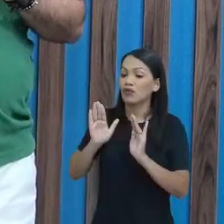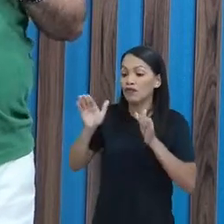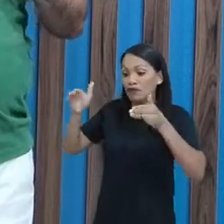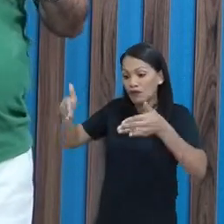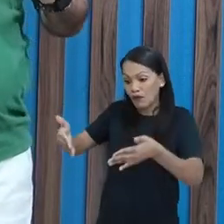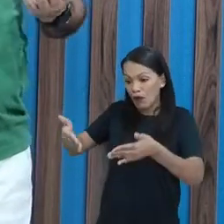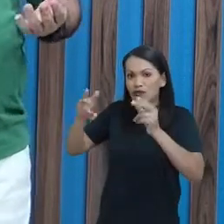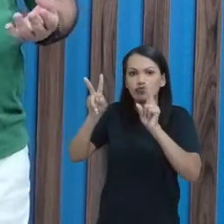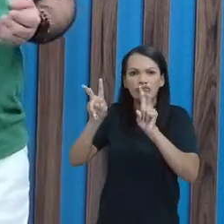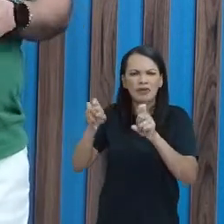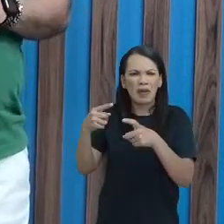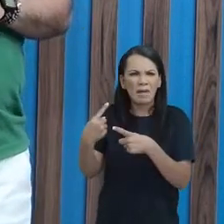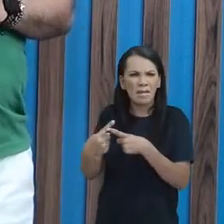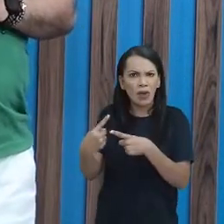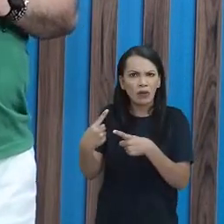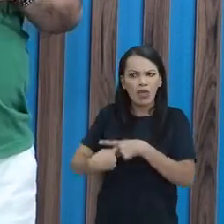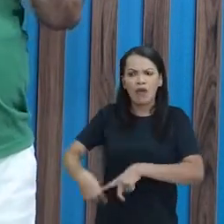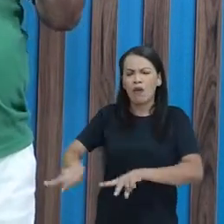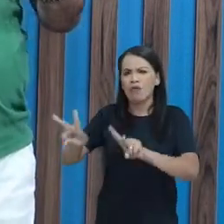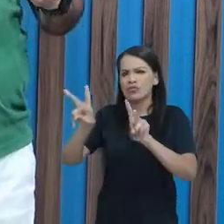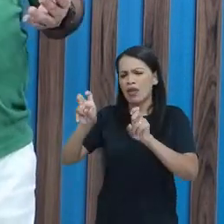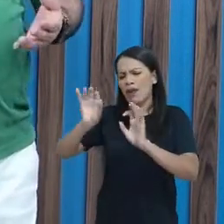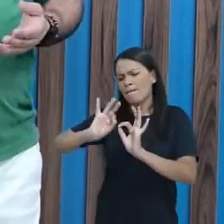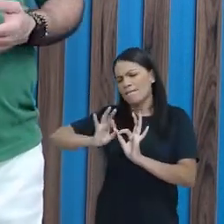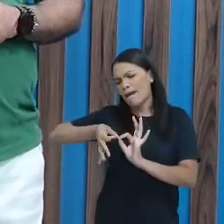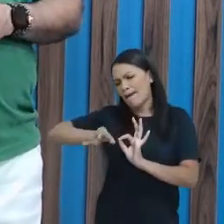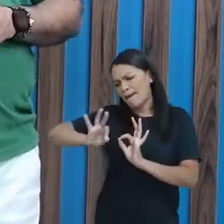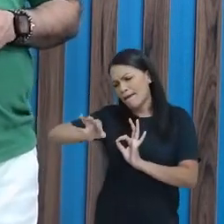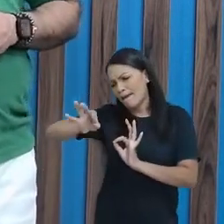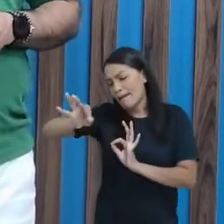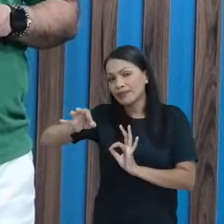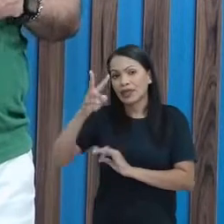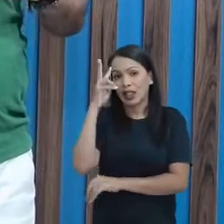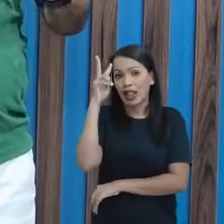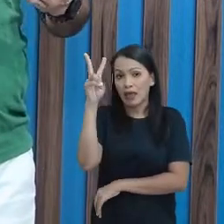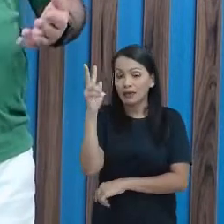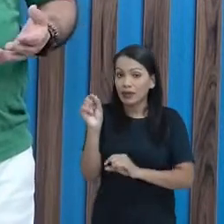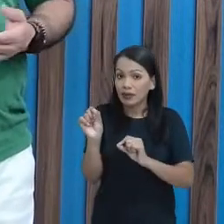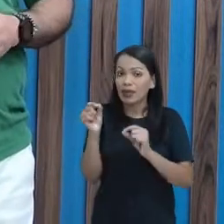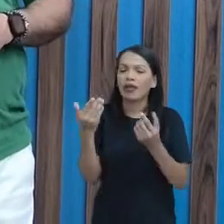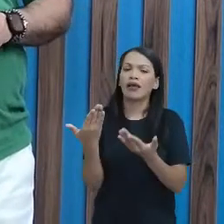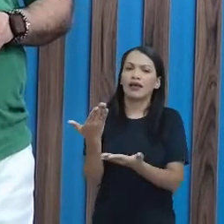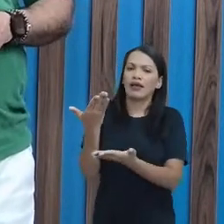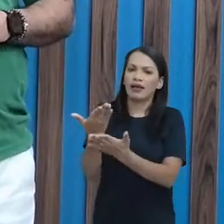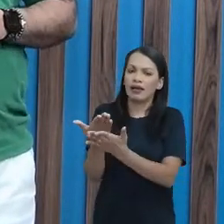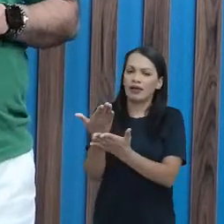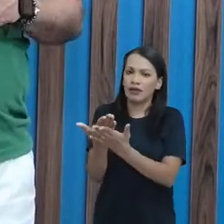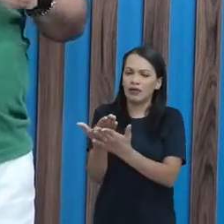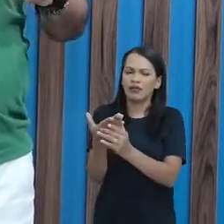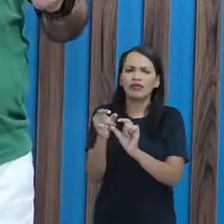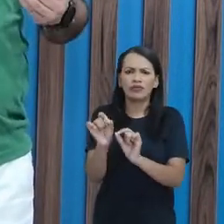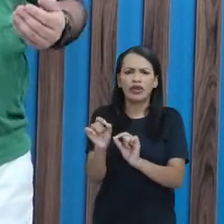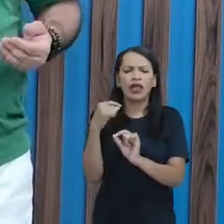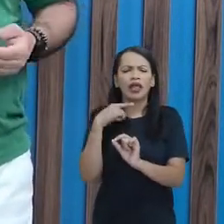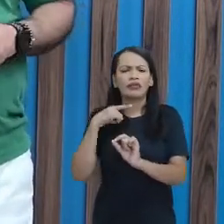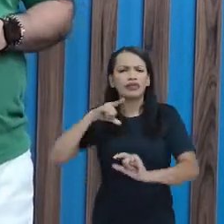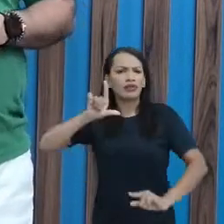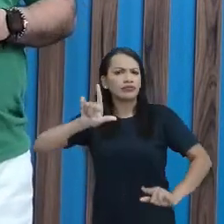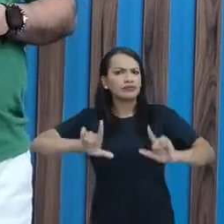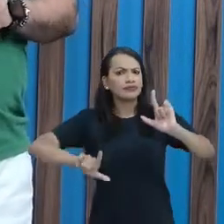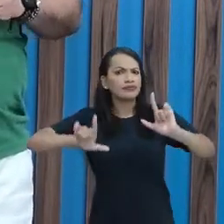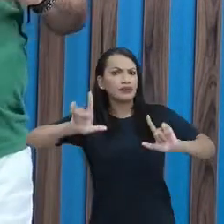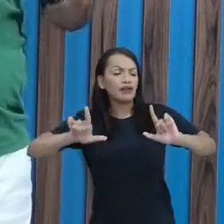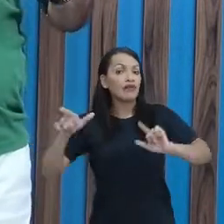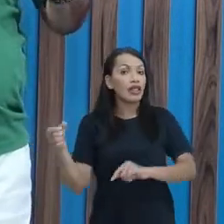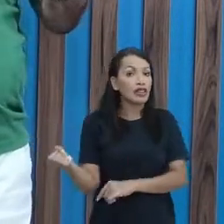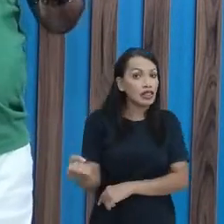Então, lembrar que nossa aula ela é transmitida nesse momento pela TV Nova.